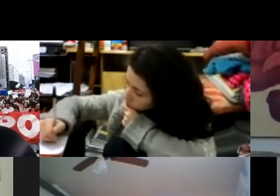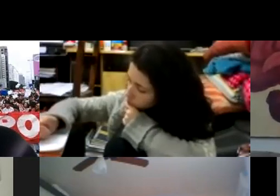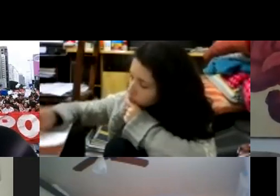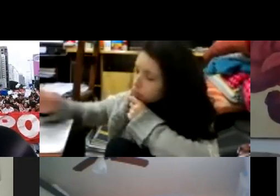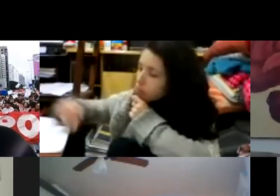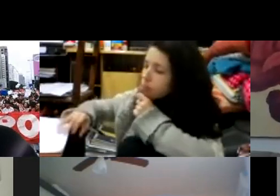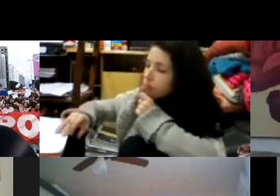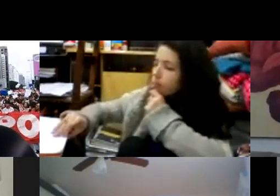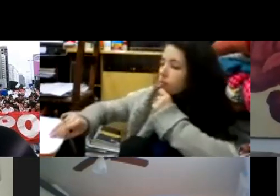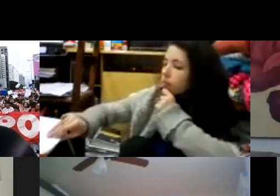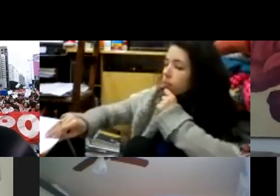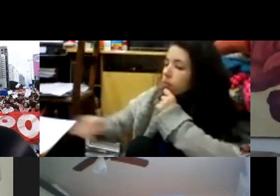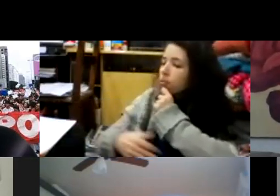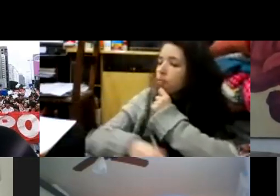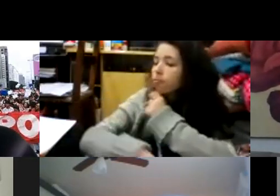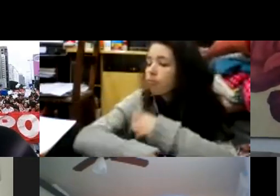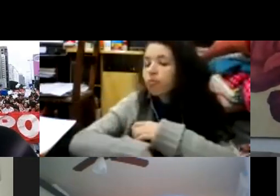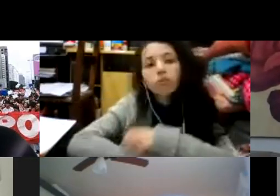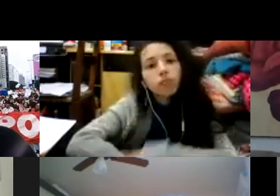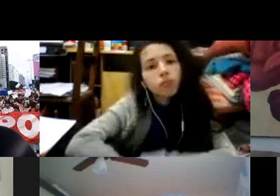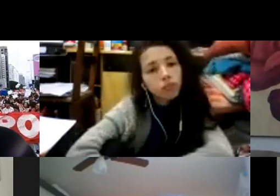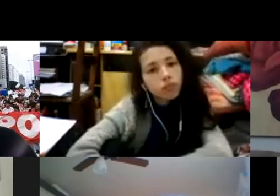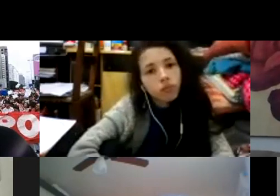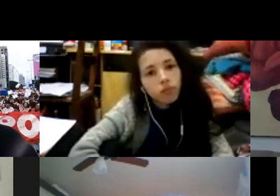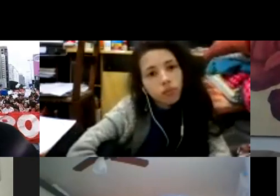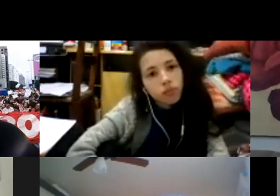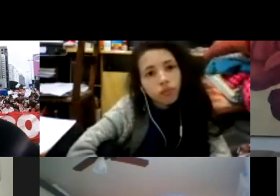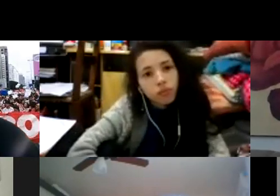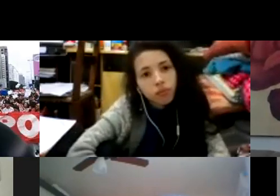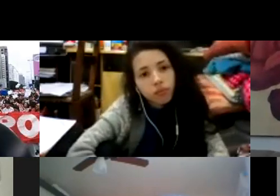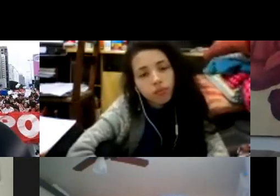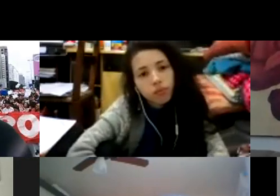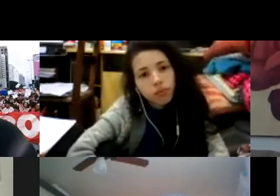dimensão ativa. Porque, no fundo, parece-me que estas identidades...